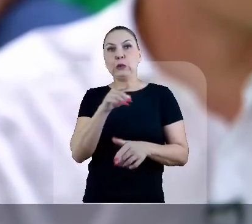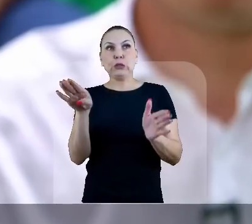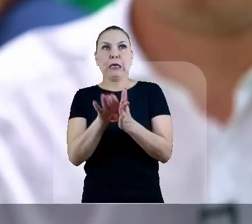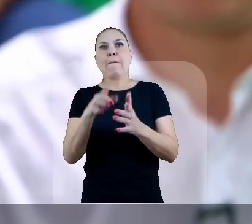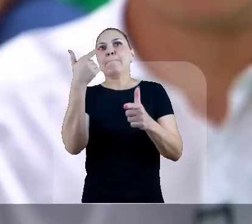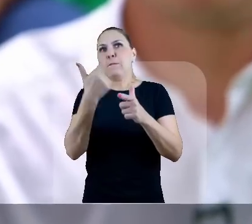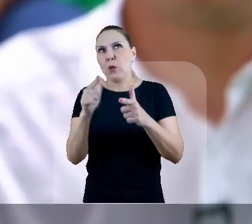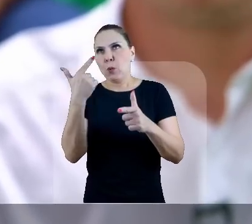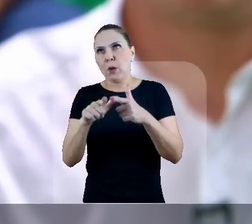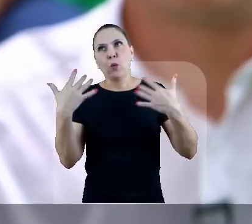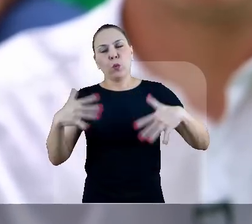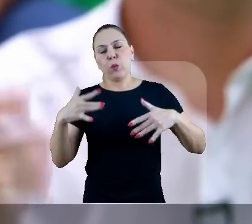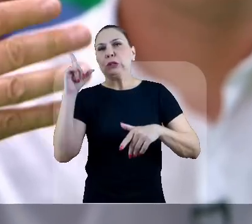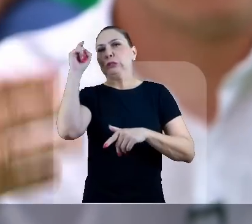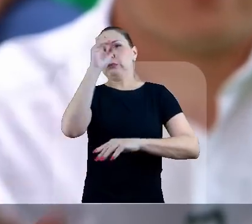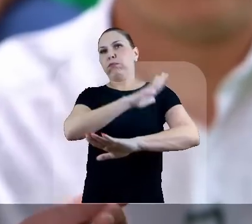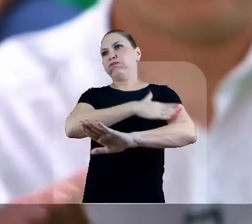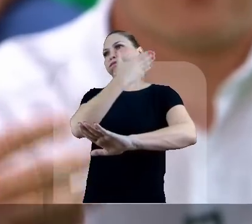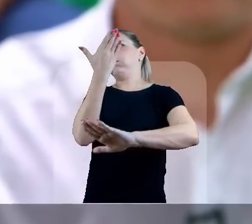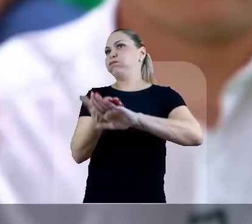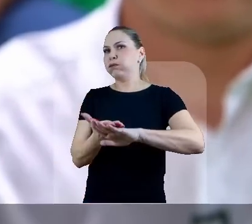lá, é duro, é o dia todo